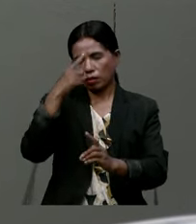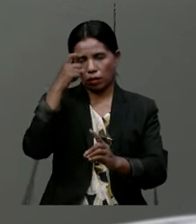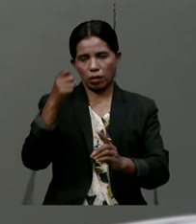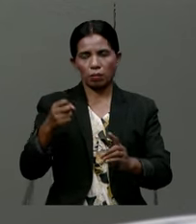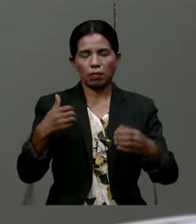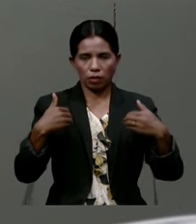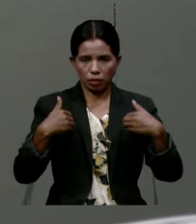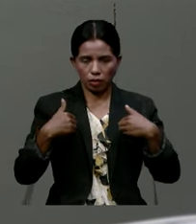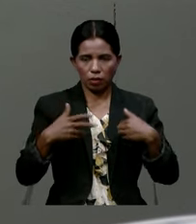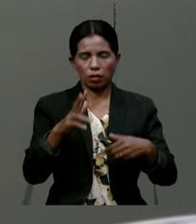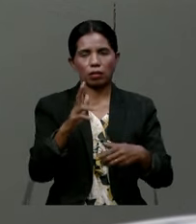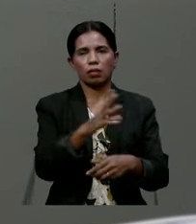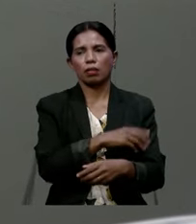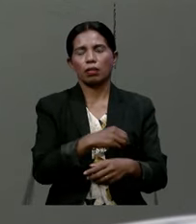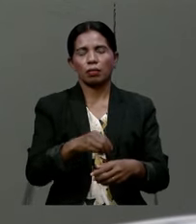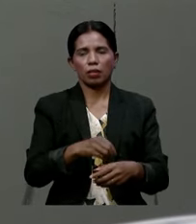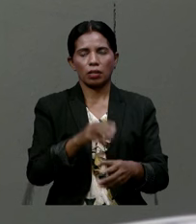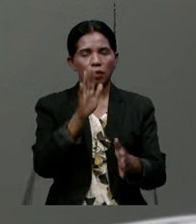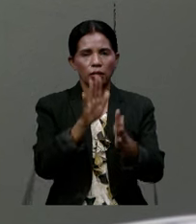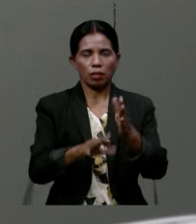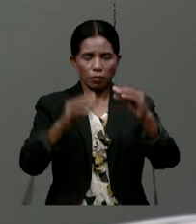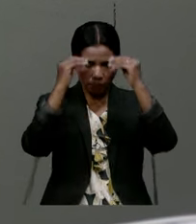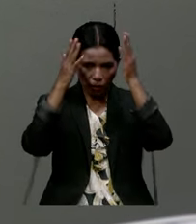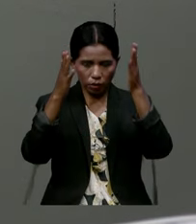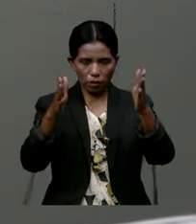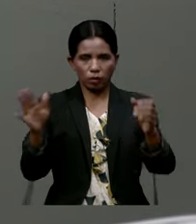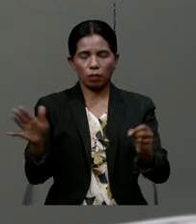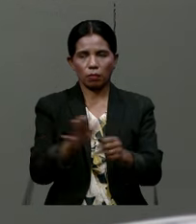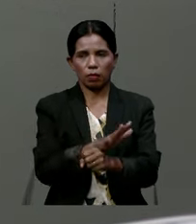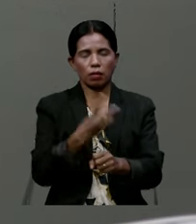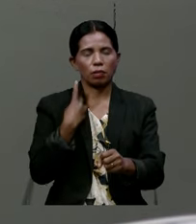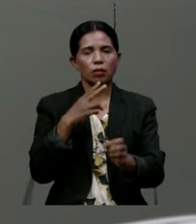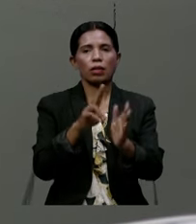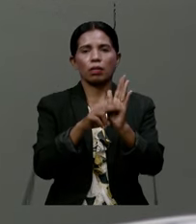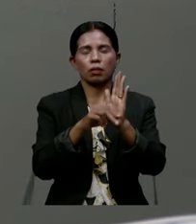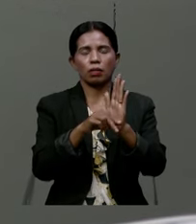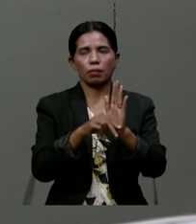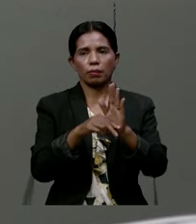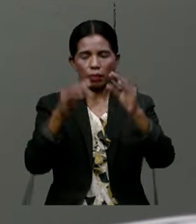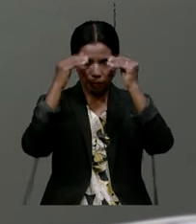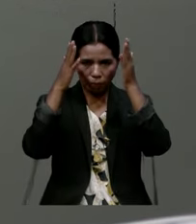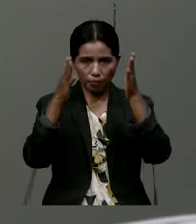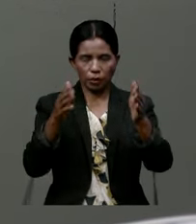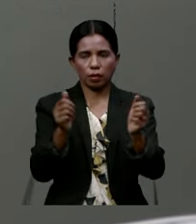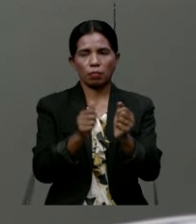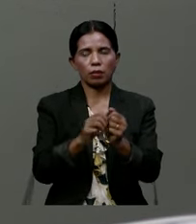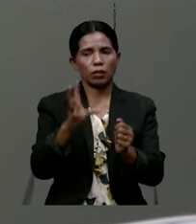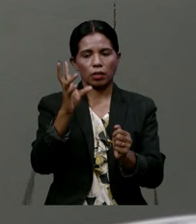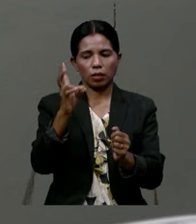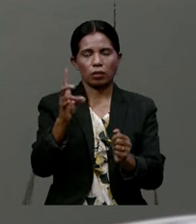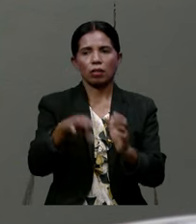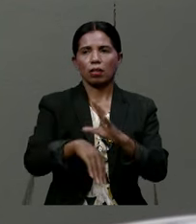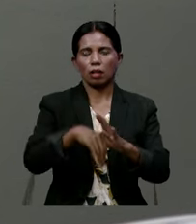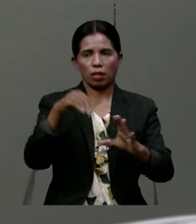30 ne mos se menos professor ato completa a minha horário ba professor na in hitu ne besai a